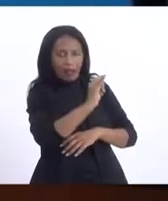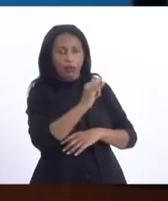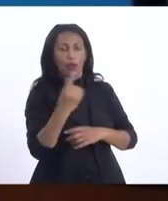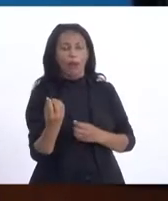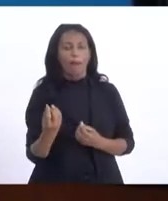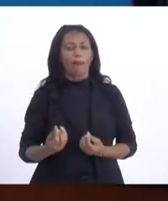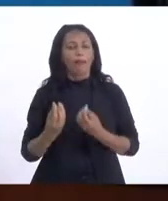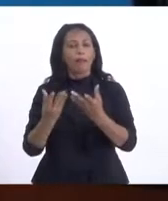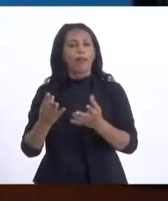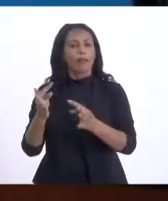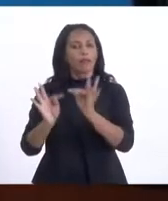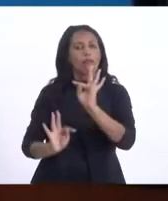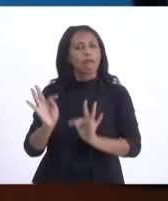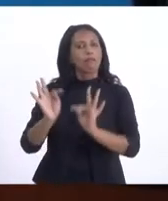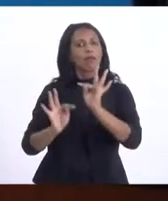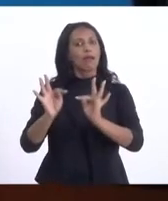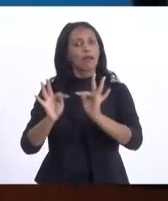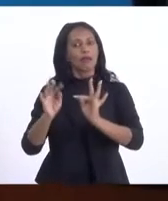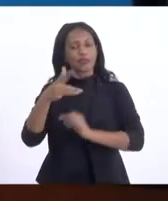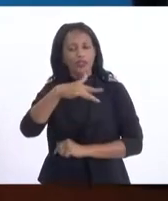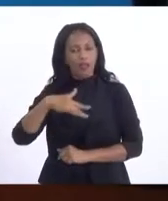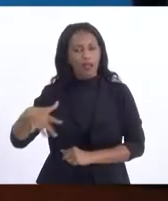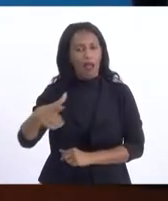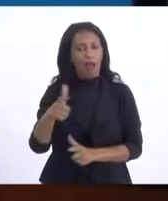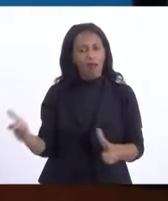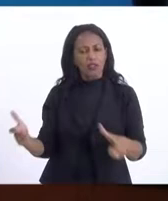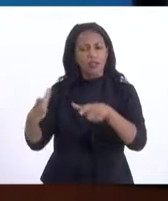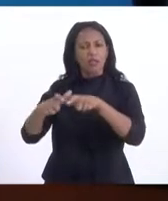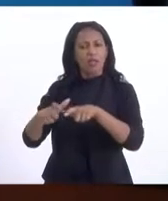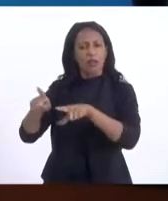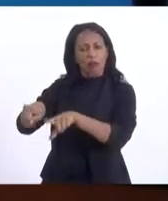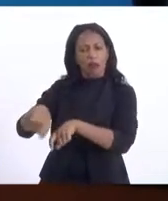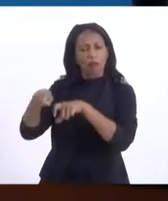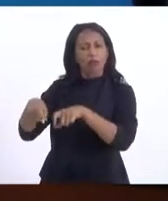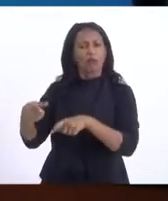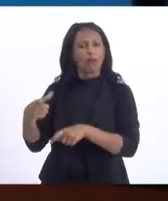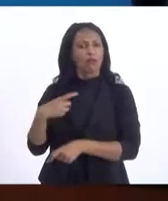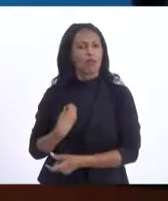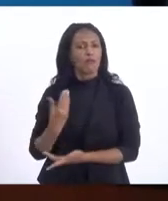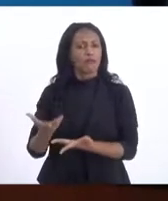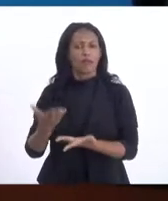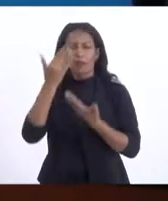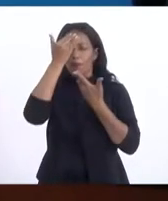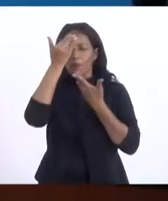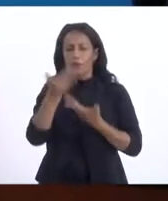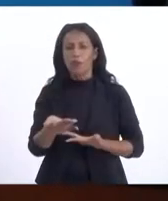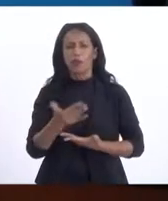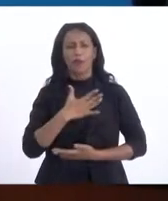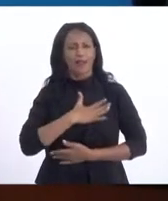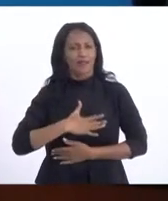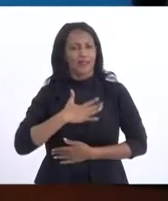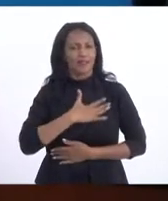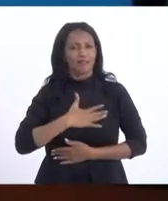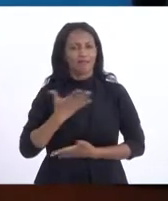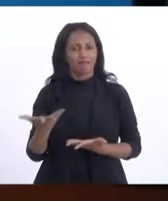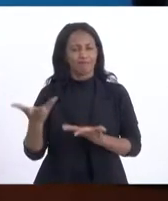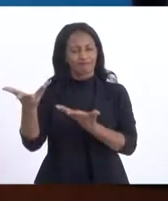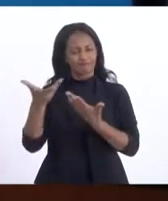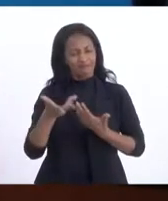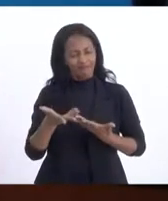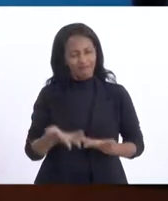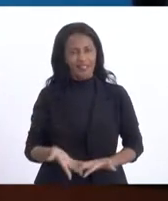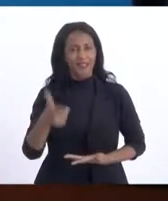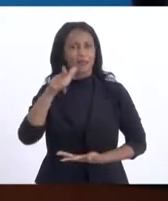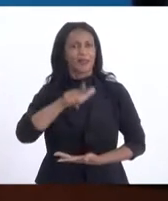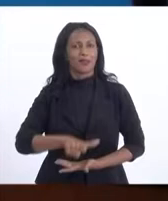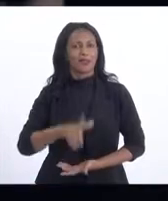dar tecnologia àqueles pequenos agricultores que estão aqui. Muito obrigado, é uma satisfação receber aqui. Mais